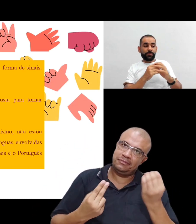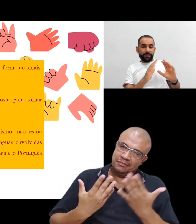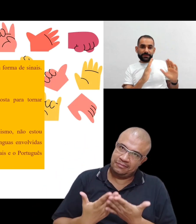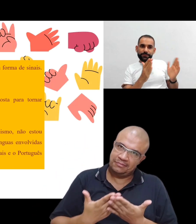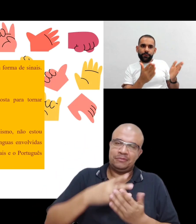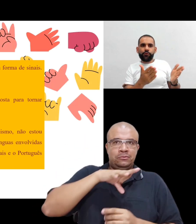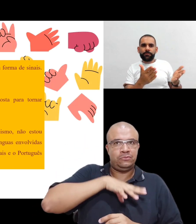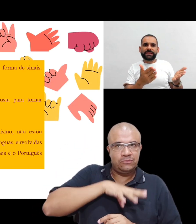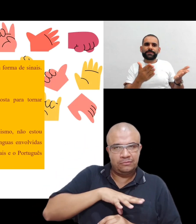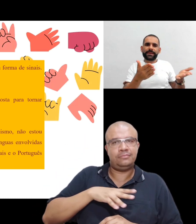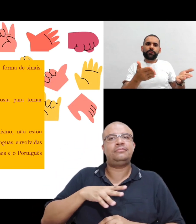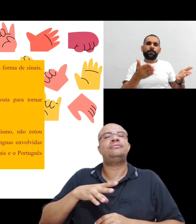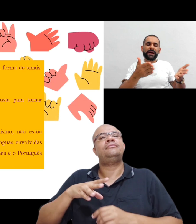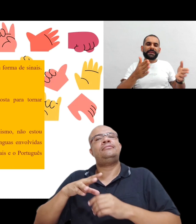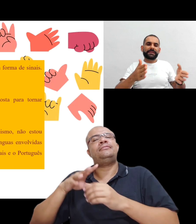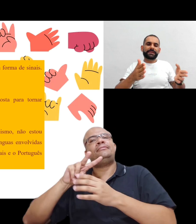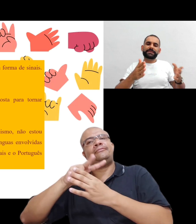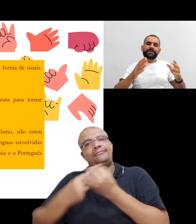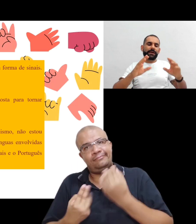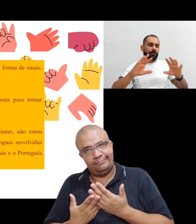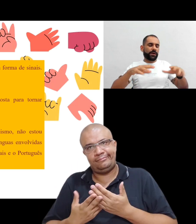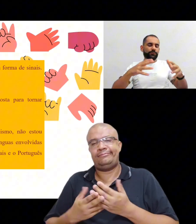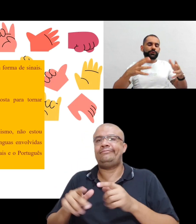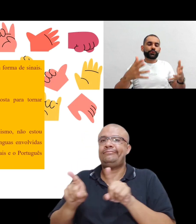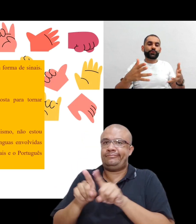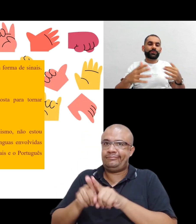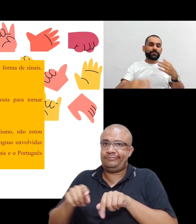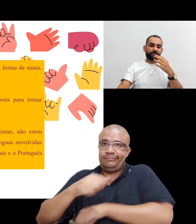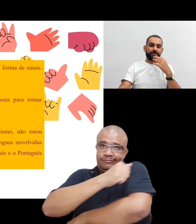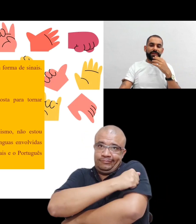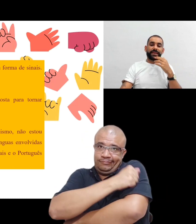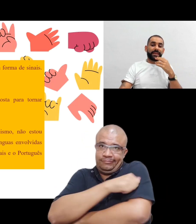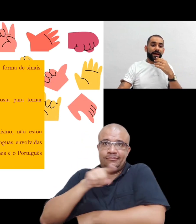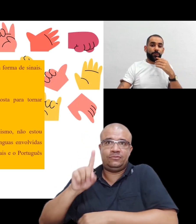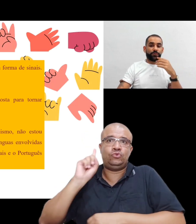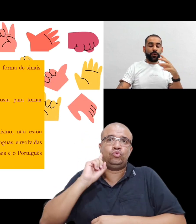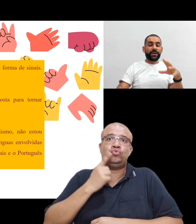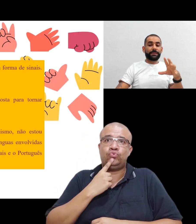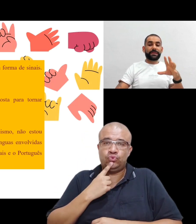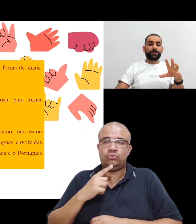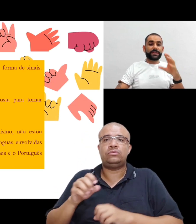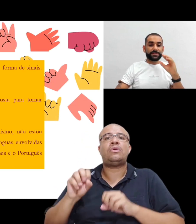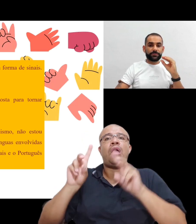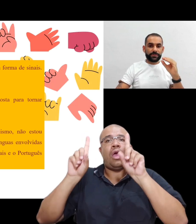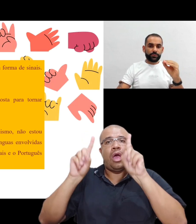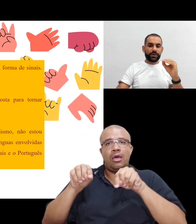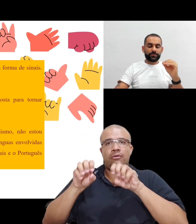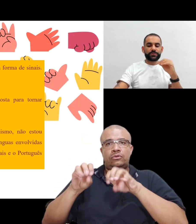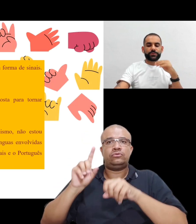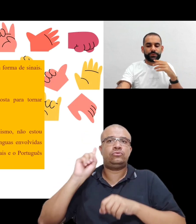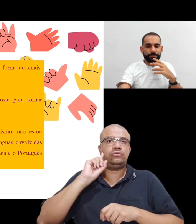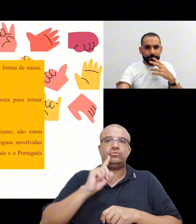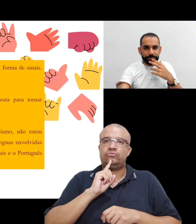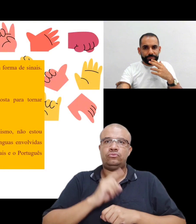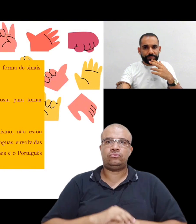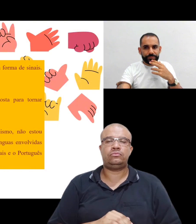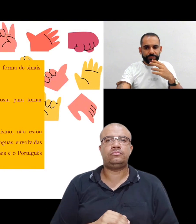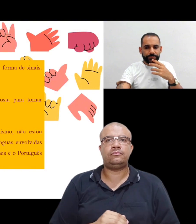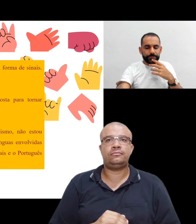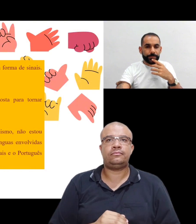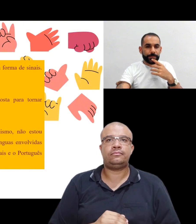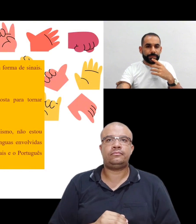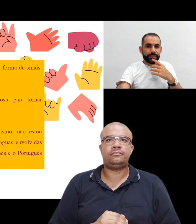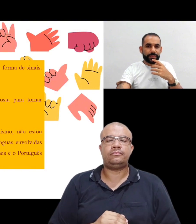Tá? Mas o foco mesmo é para a criança, o aluno surdo, né? Que o foco ali é para a educação do aluno surdo.